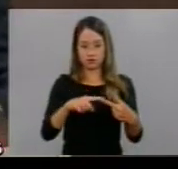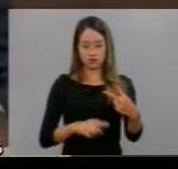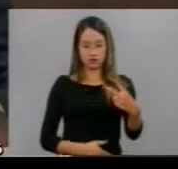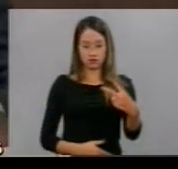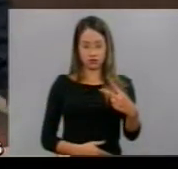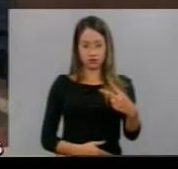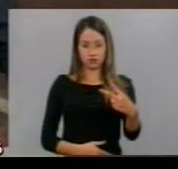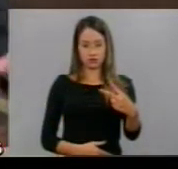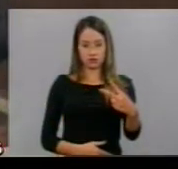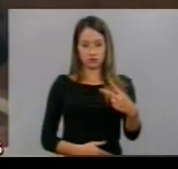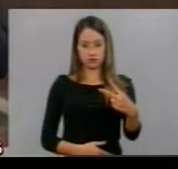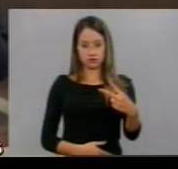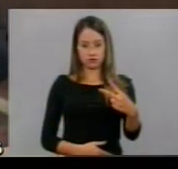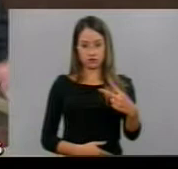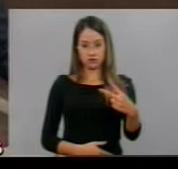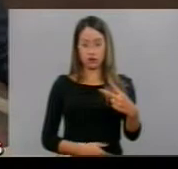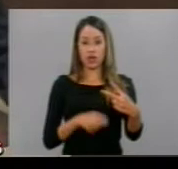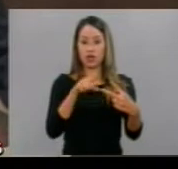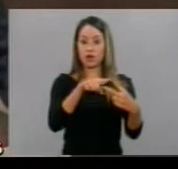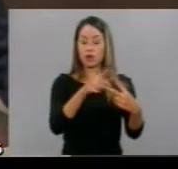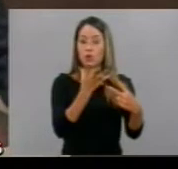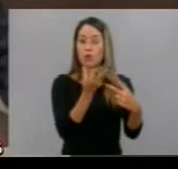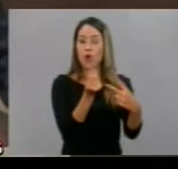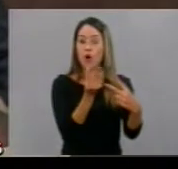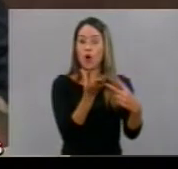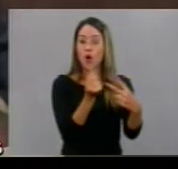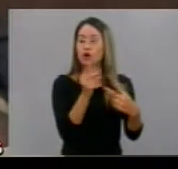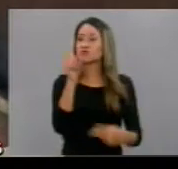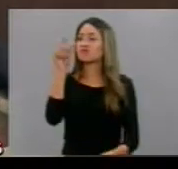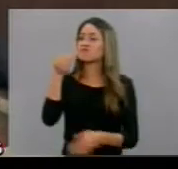nulo. No Brasil inteiro,